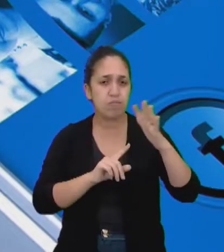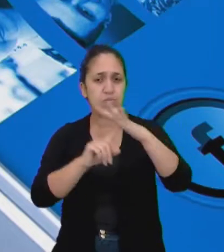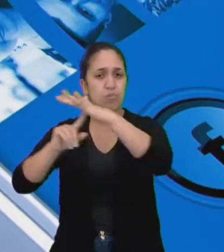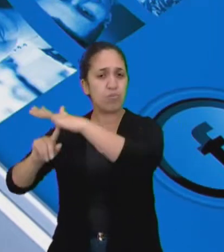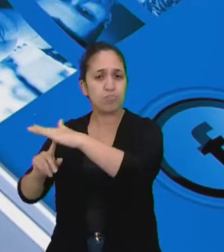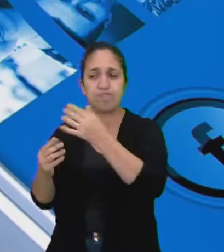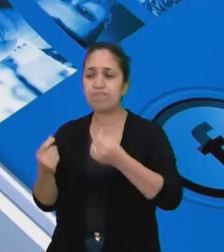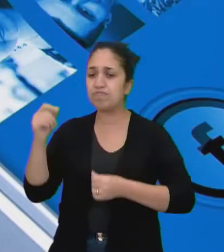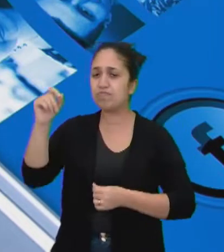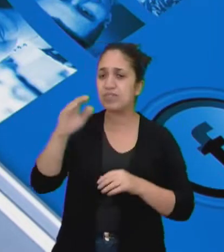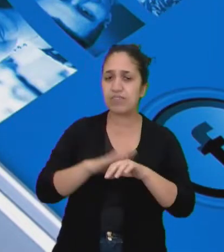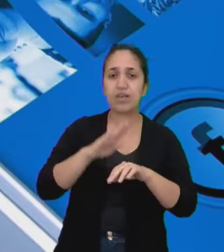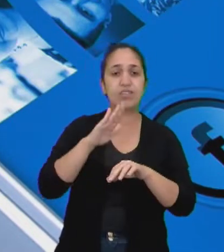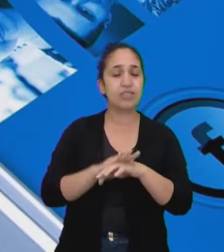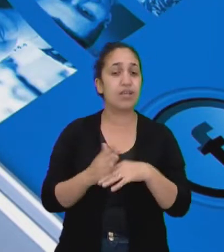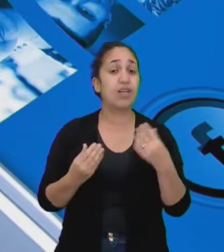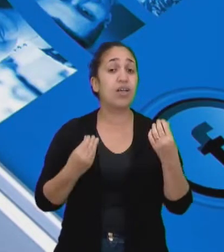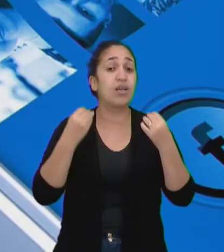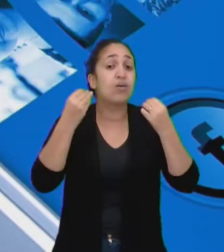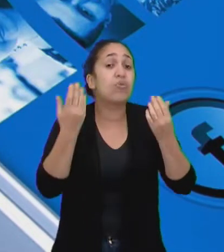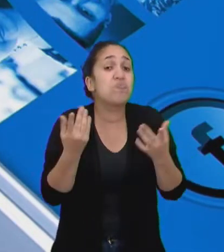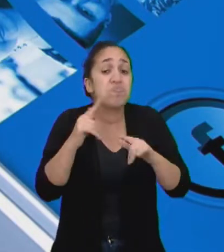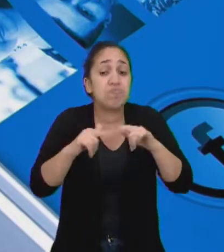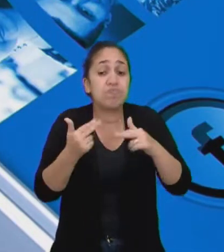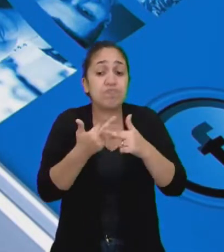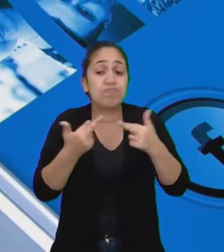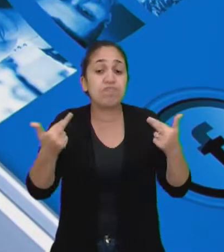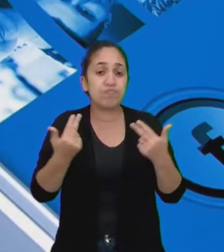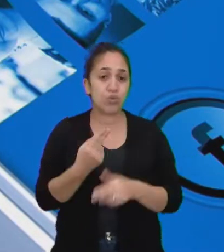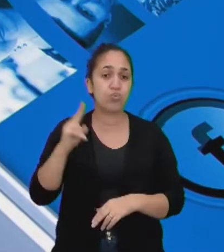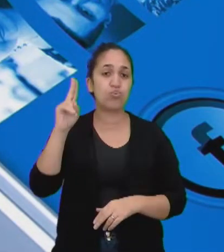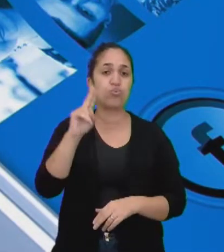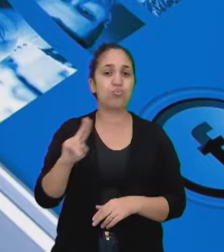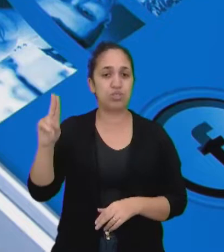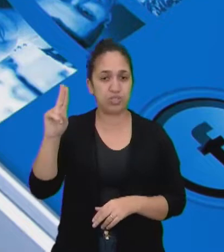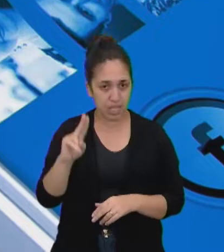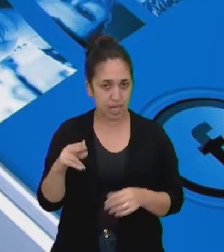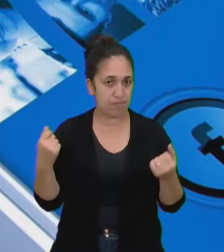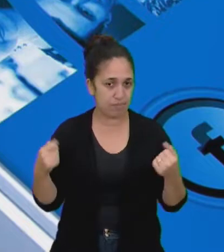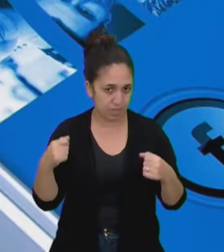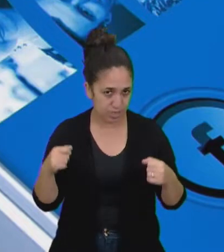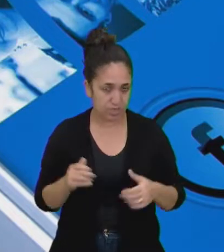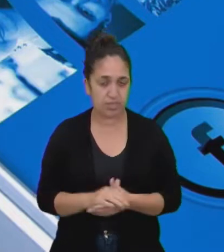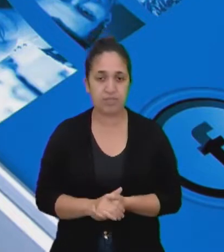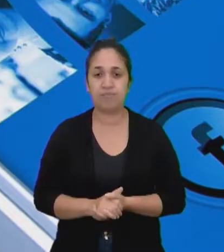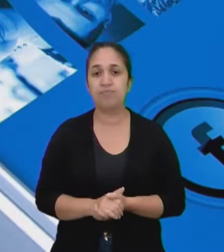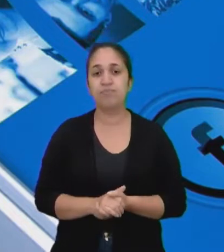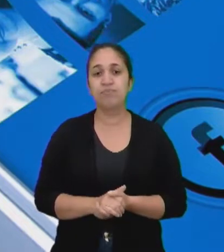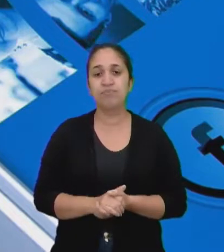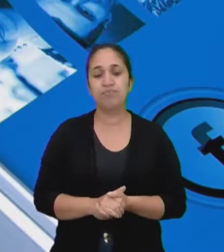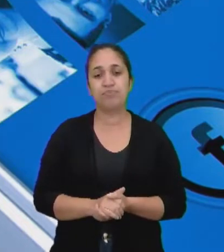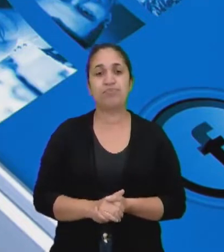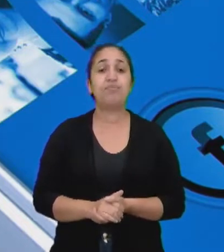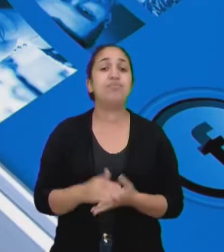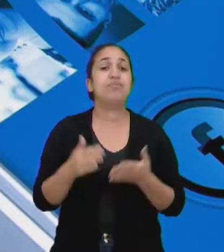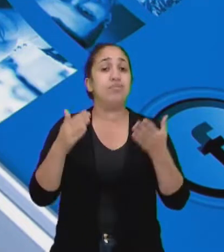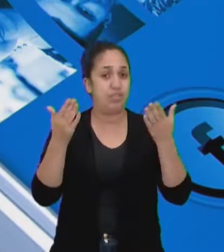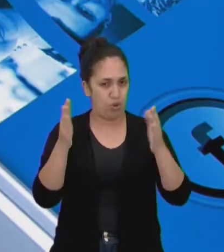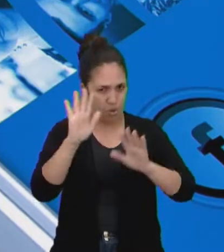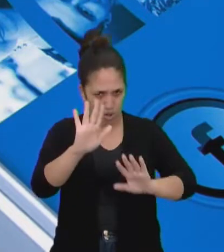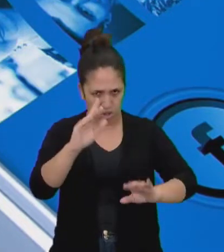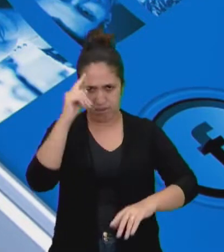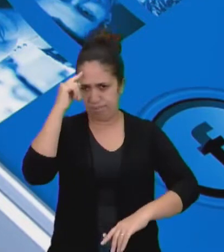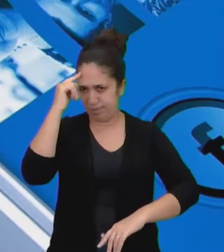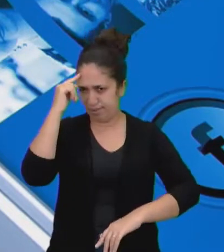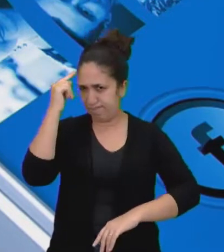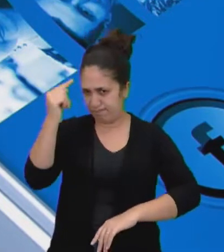realmente realizá-la, E com que ferramentas nós podemos utilizar para chegar neste momento. Gente, pensando